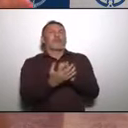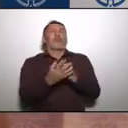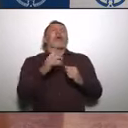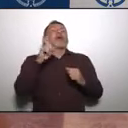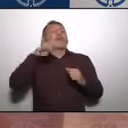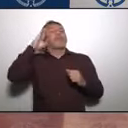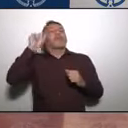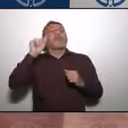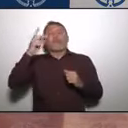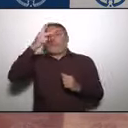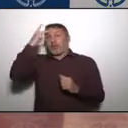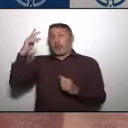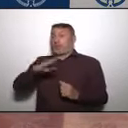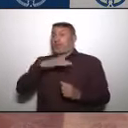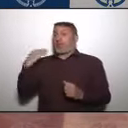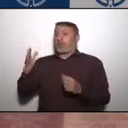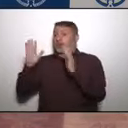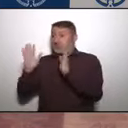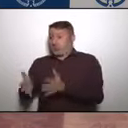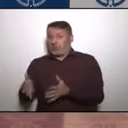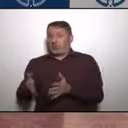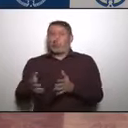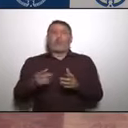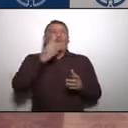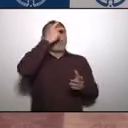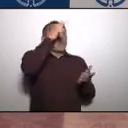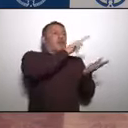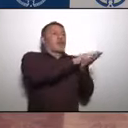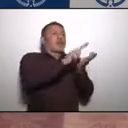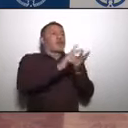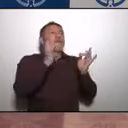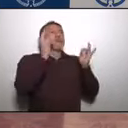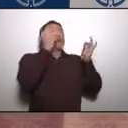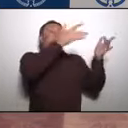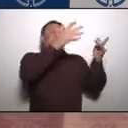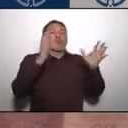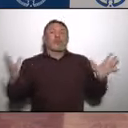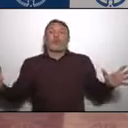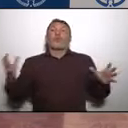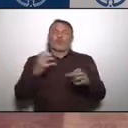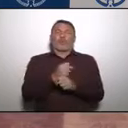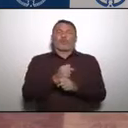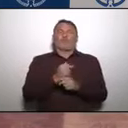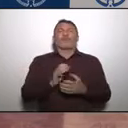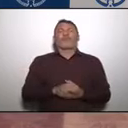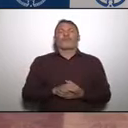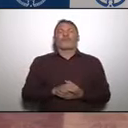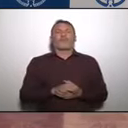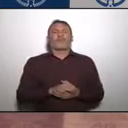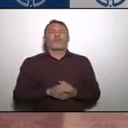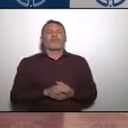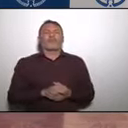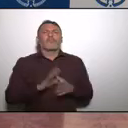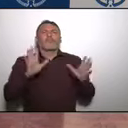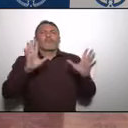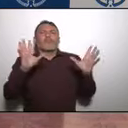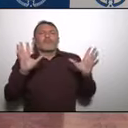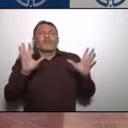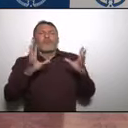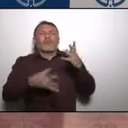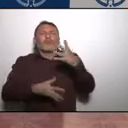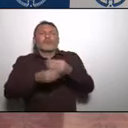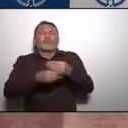e as pessoas que estão internadas em leitos hospitalares. Geisa Andrade. A partir de amanhã, só para... Governador, boa noite. Só um minutinho, Geisa.